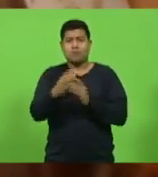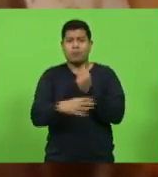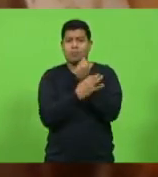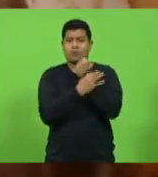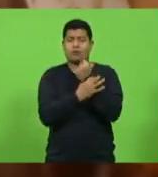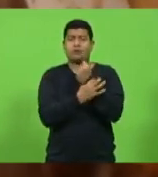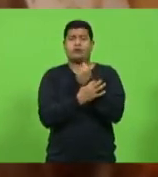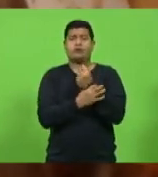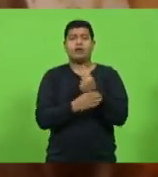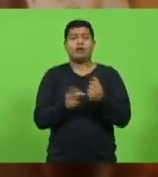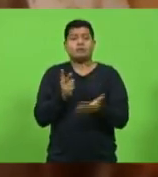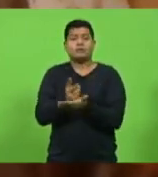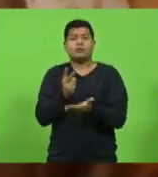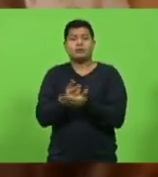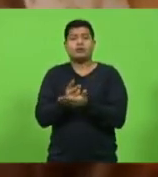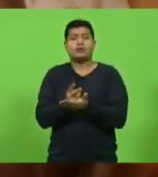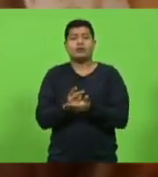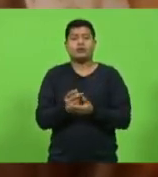erário.